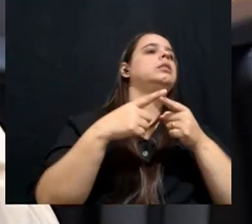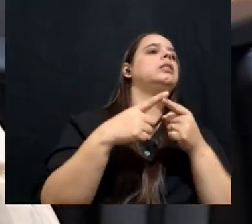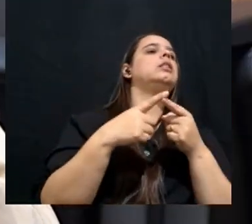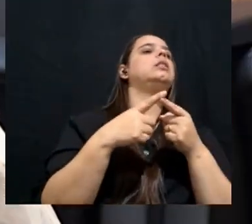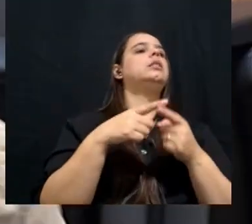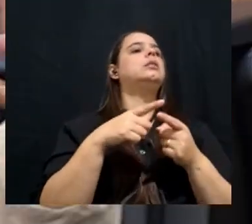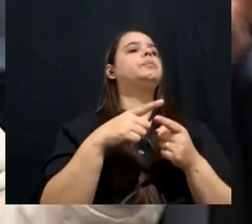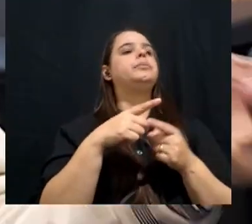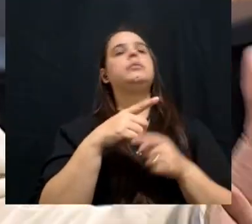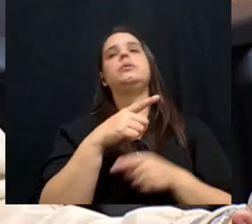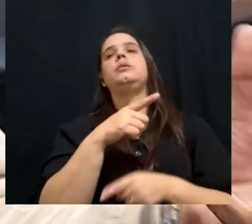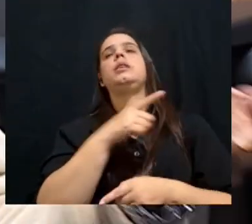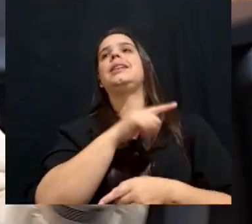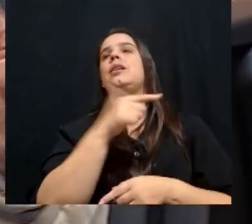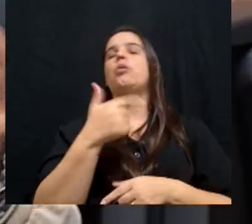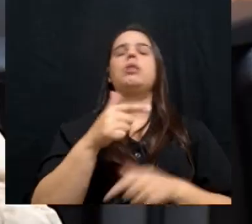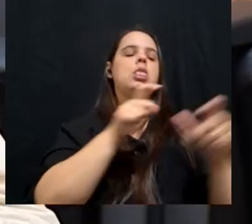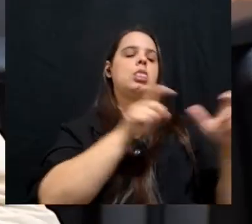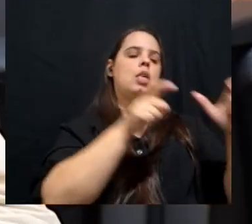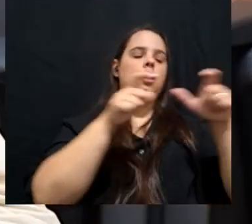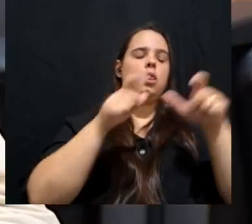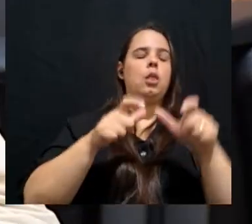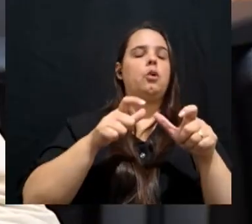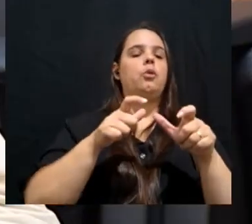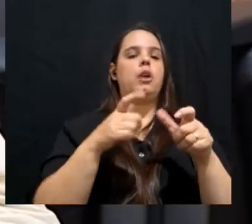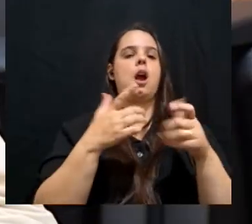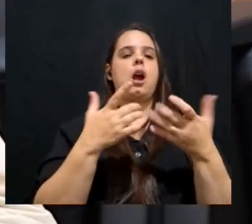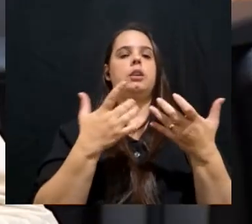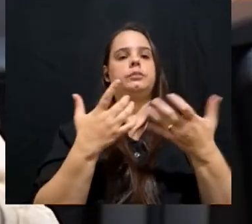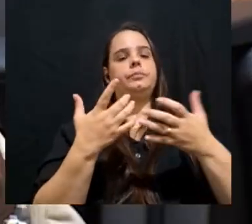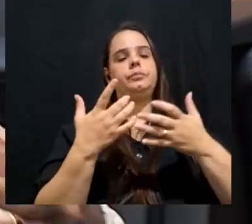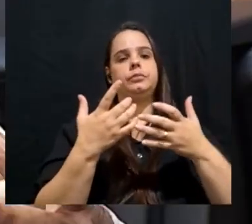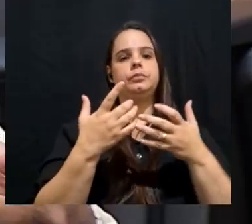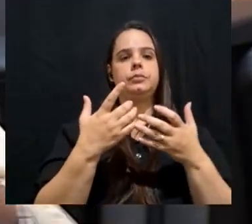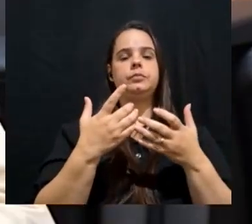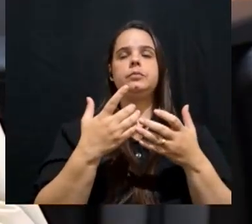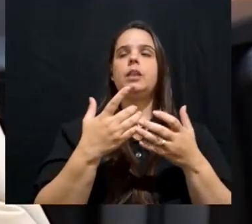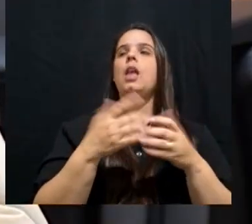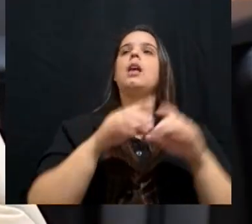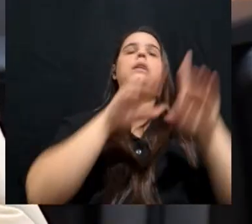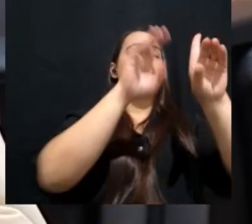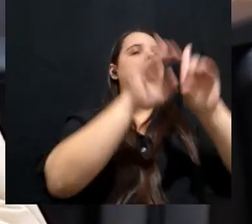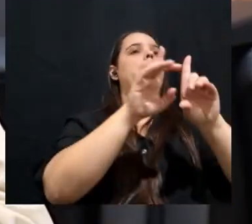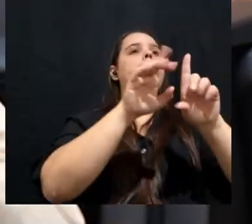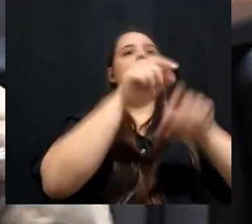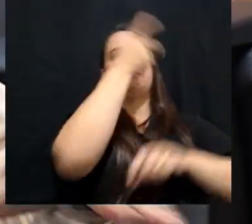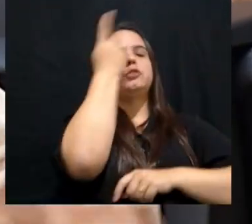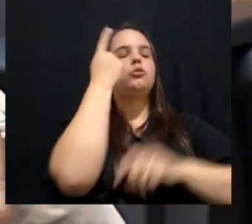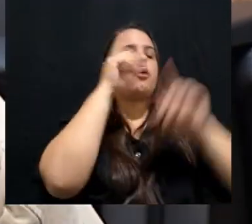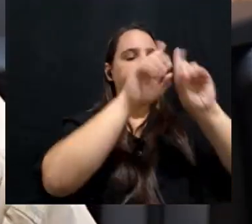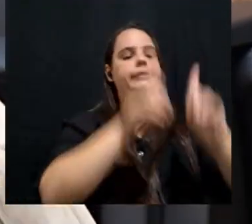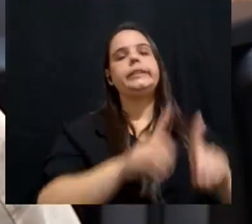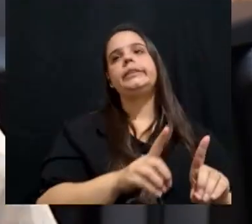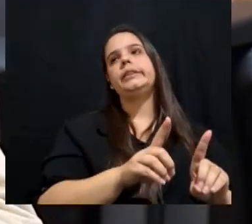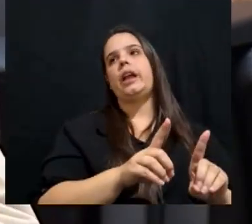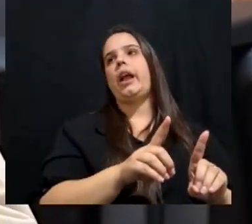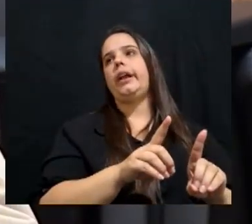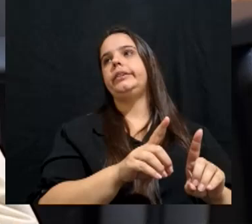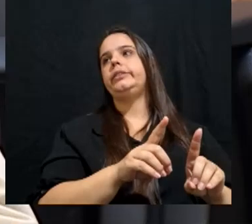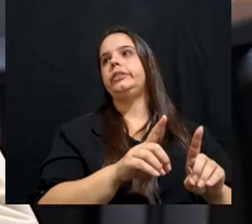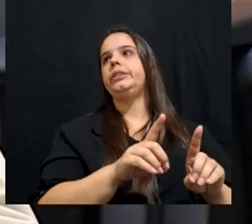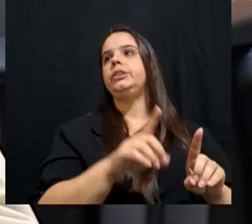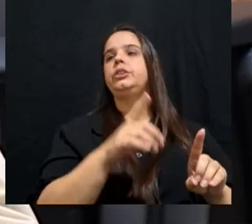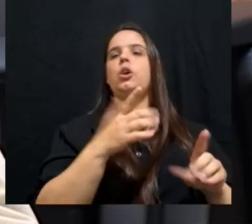aquele que a gente pode trazer uma criança com uma necessidade especial para brincar junto com uma criança. Inclusão social. Né? Aí tem os